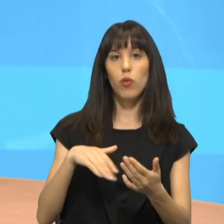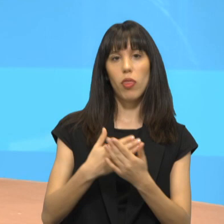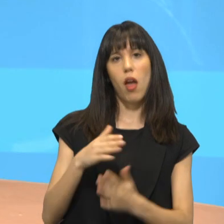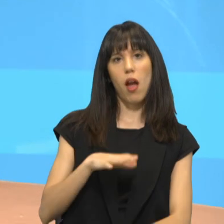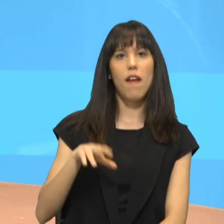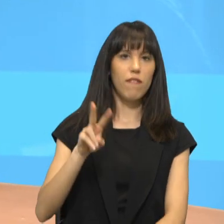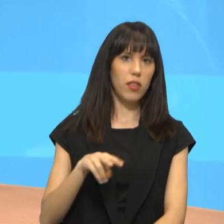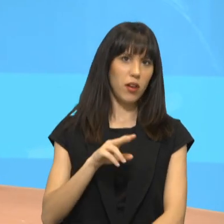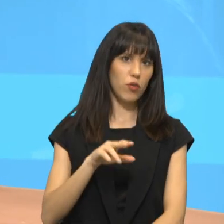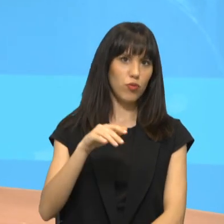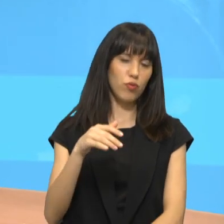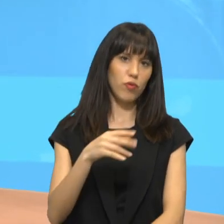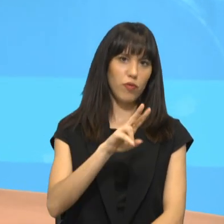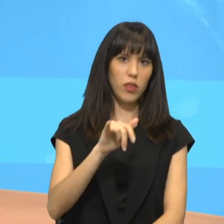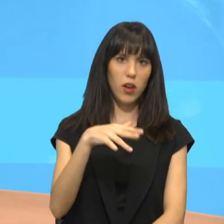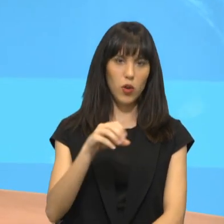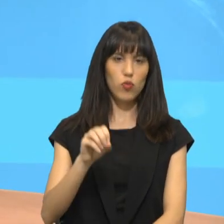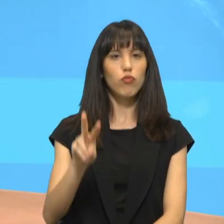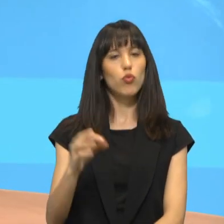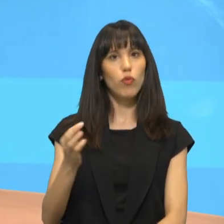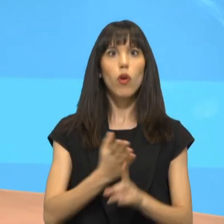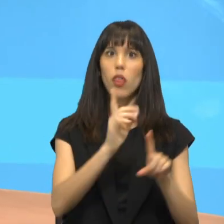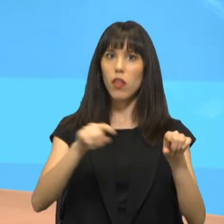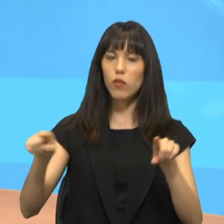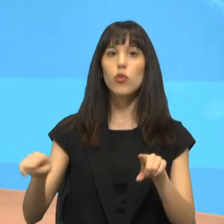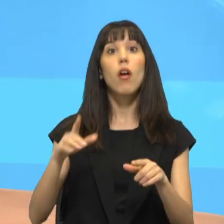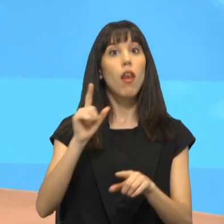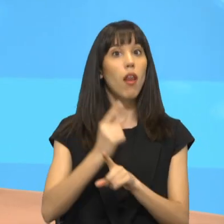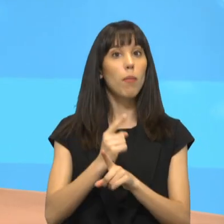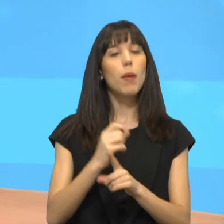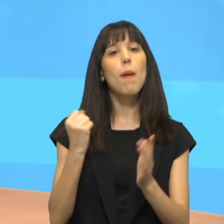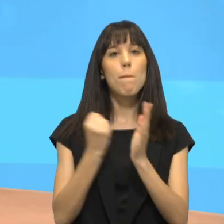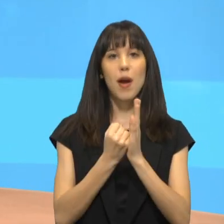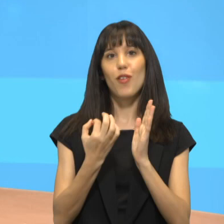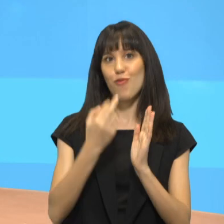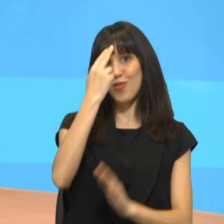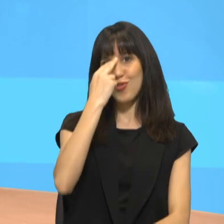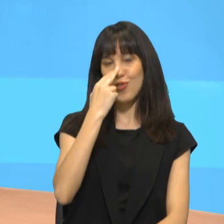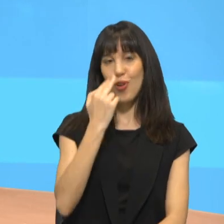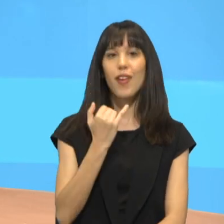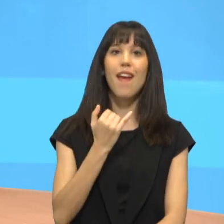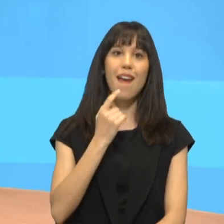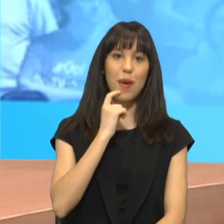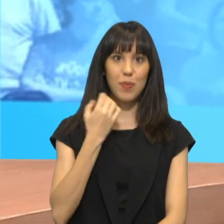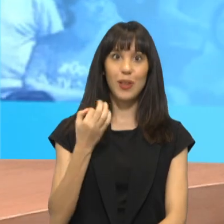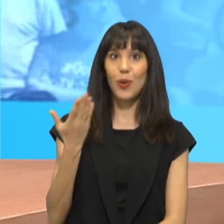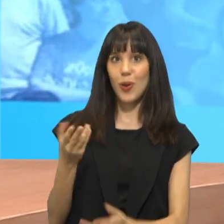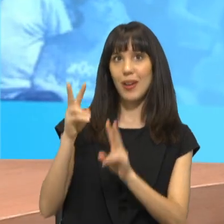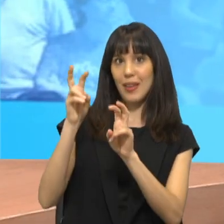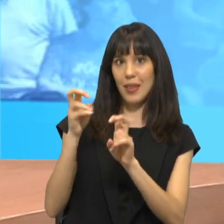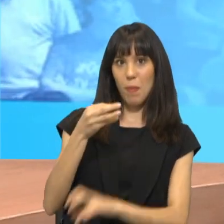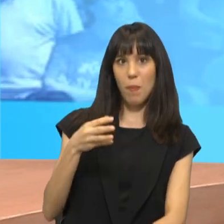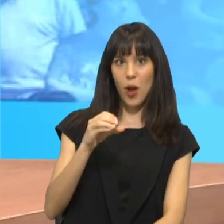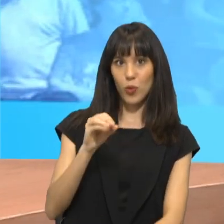II, que, apesar da diversidade, deixou uma marca na história de Abril. Um tema que revisitamos hoje com Paulo Fontes, diretor do